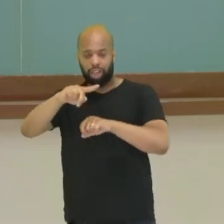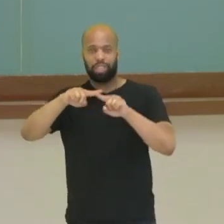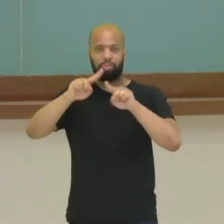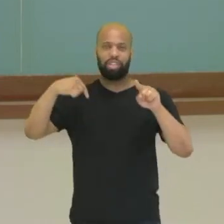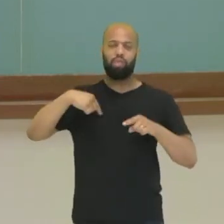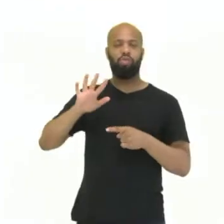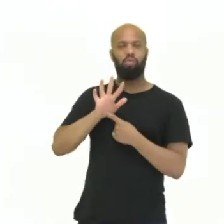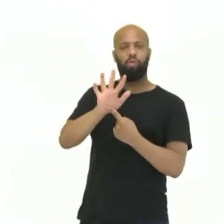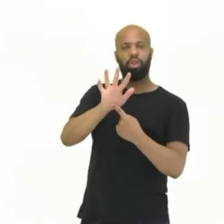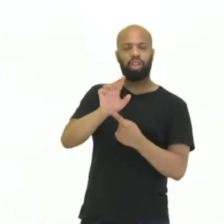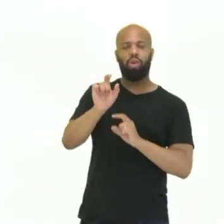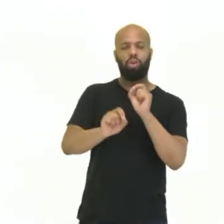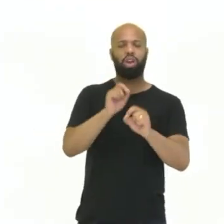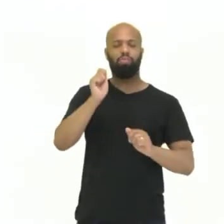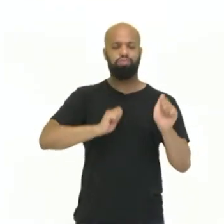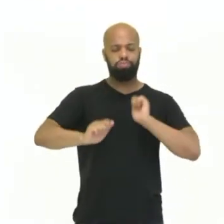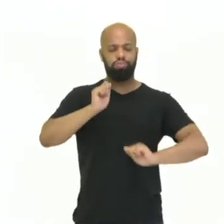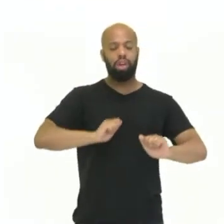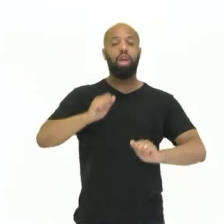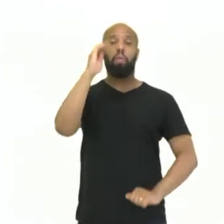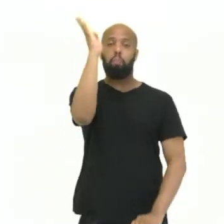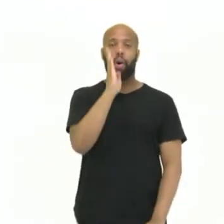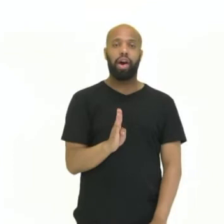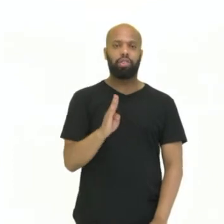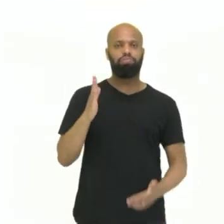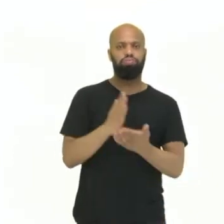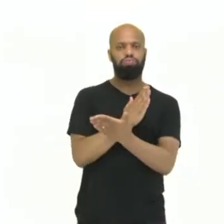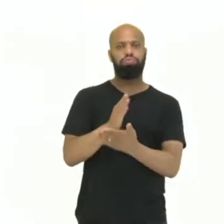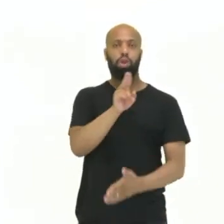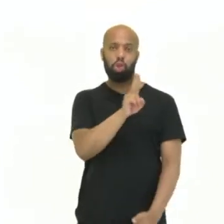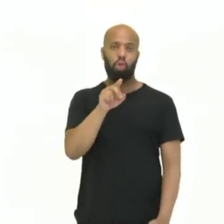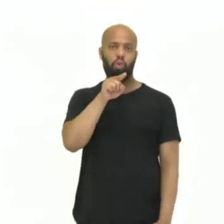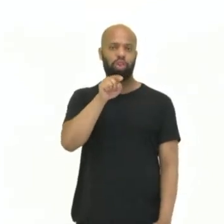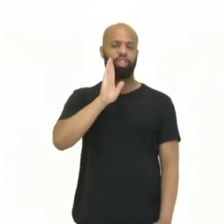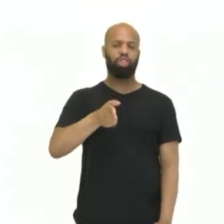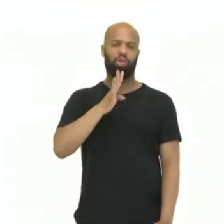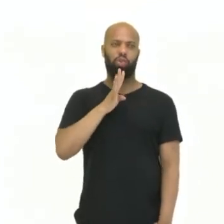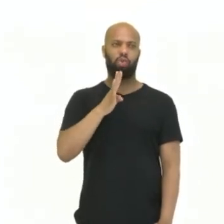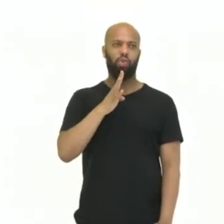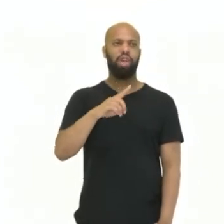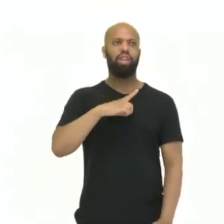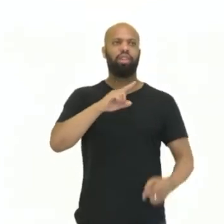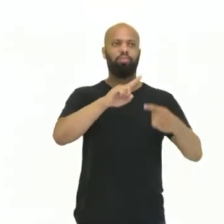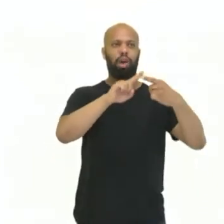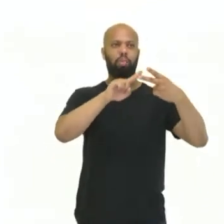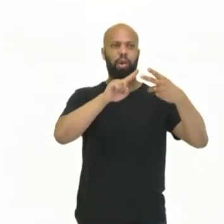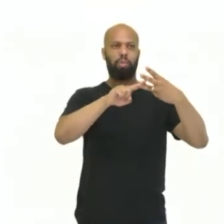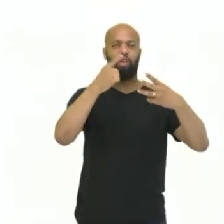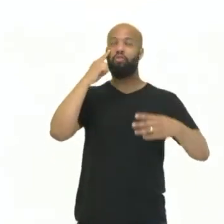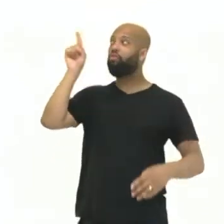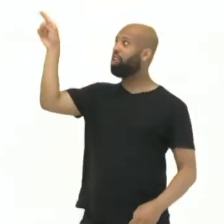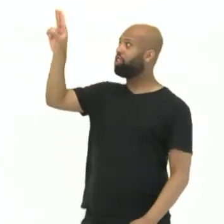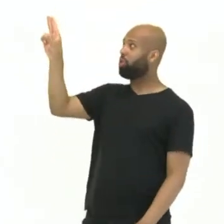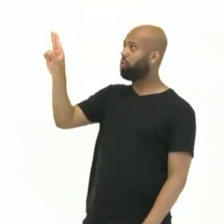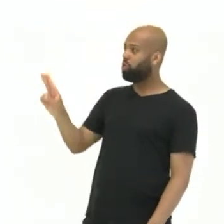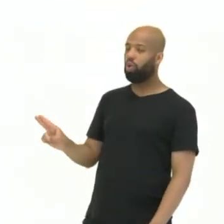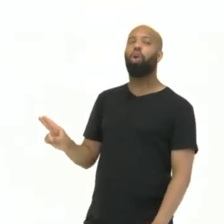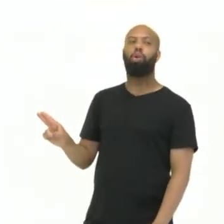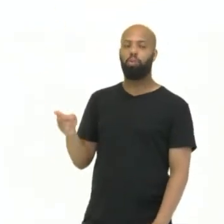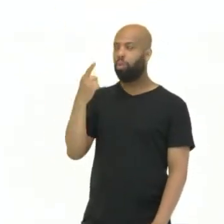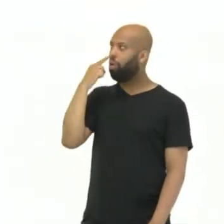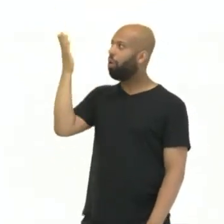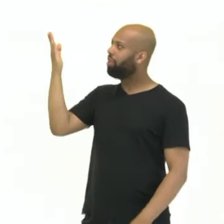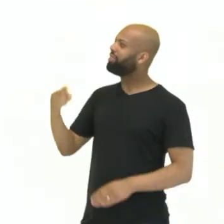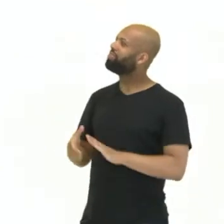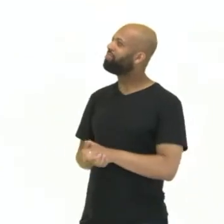E aqui alguns artistas, alguns nomes que vocês devem conhecer, né? O Whindersson Nunes, o Fábio Pochá, né, Tata